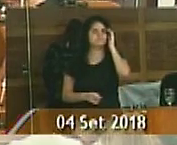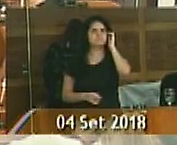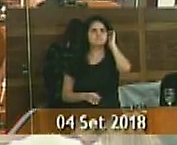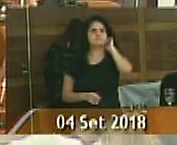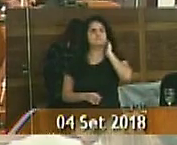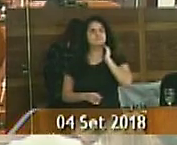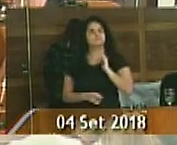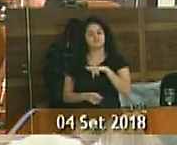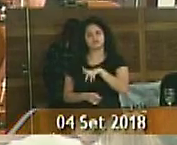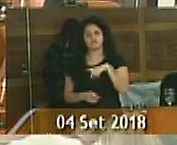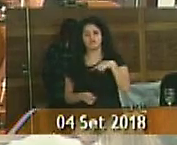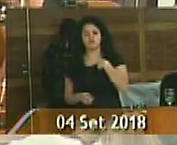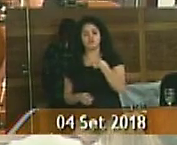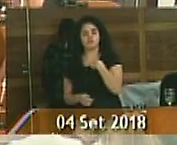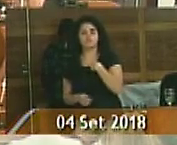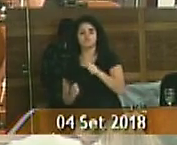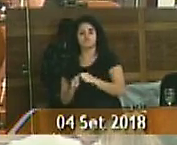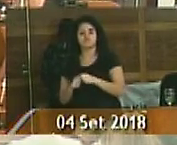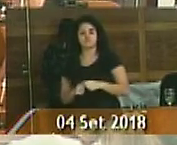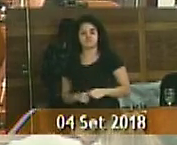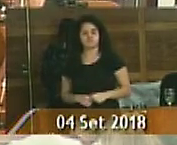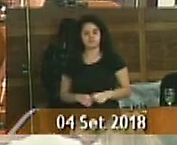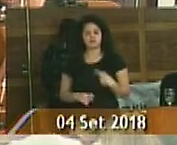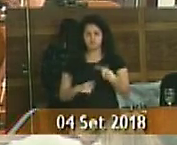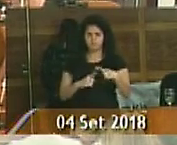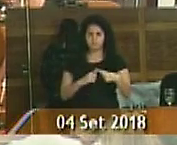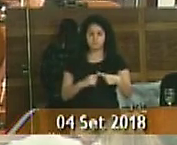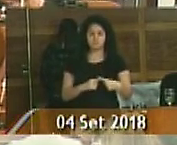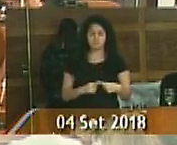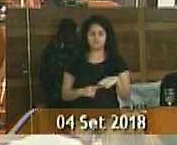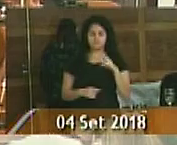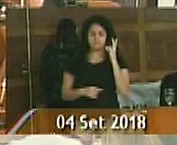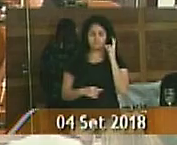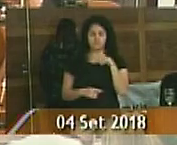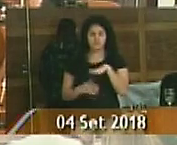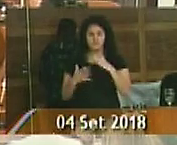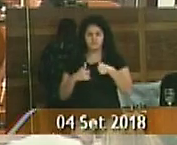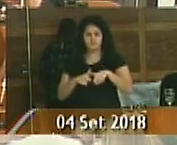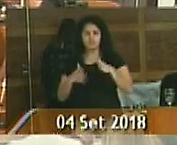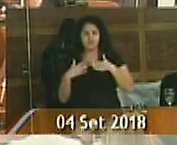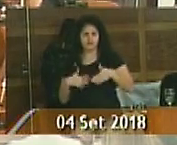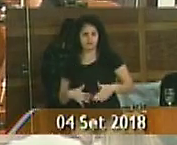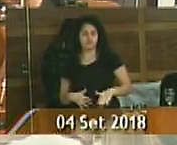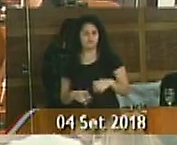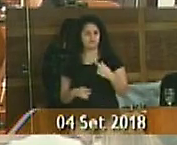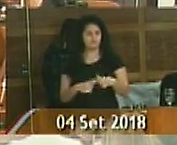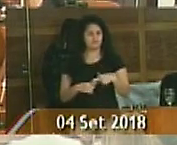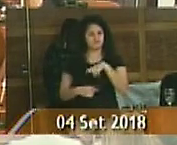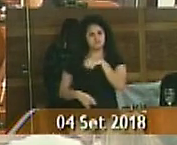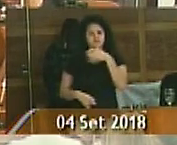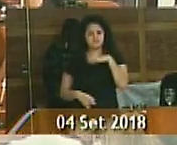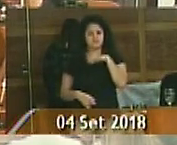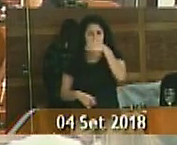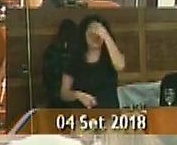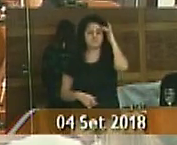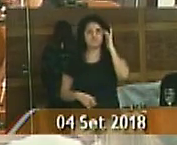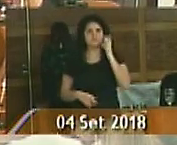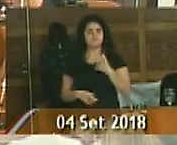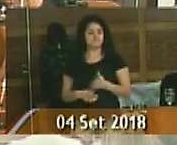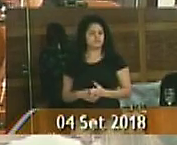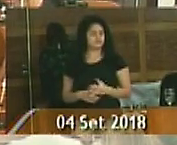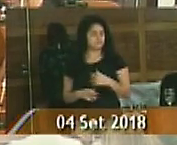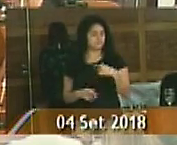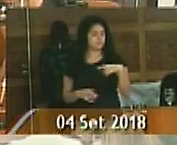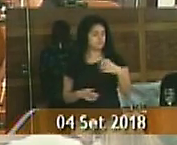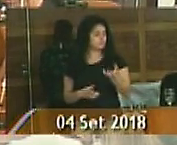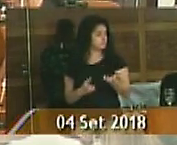não, isso aqui fui eu que fiz. Por quê, vereador? Então você fica tranquilo, acalma o seu coração, porque essa pessoa quer vir candidato a vereador.